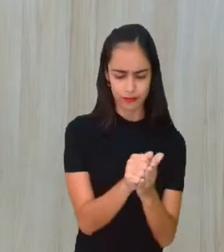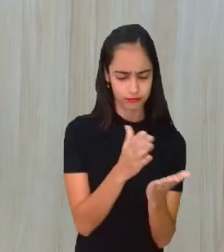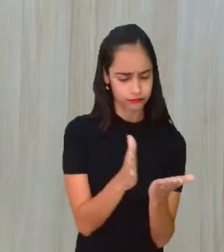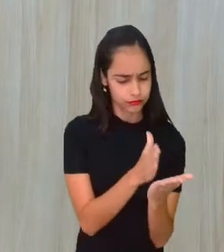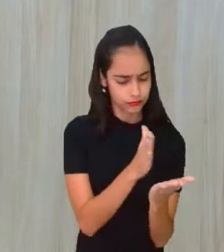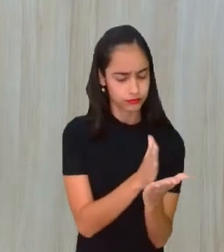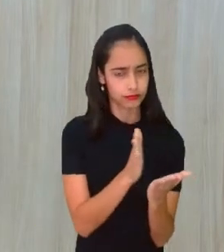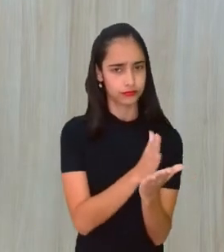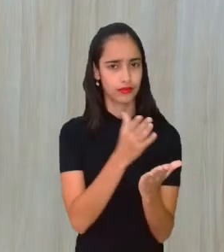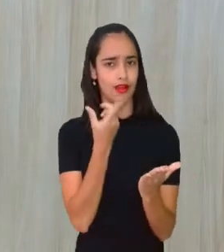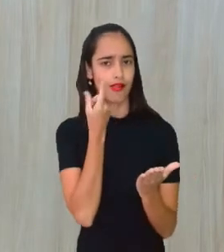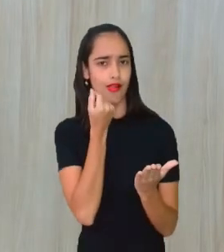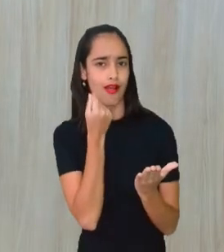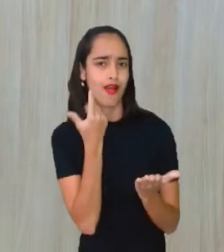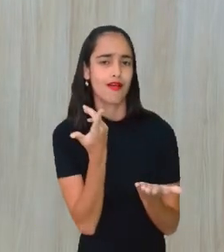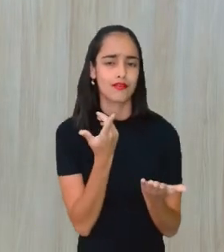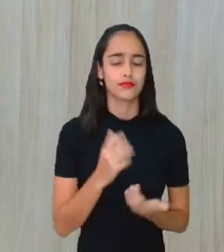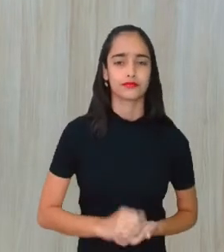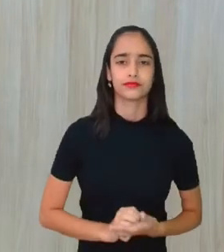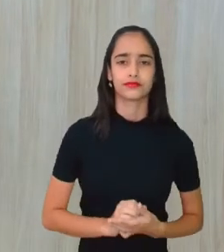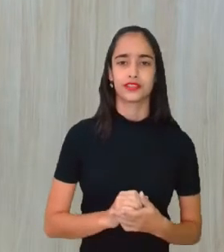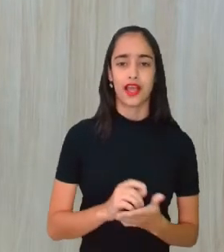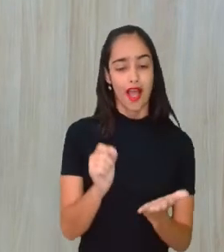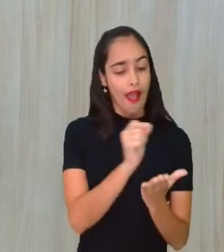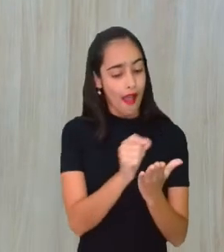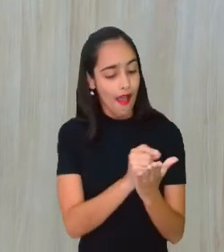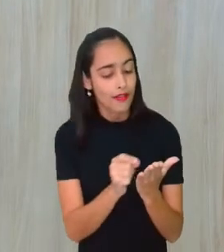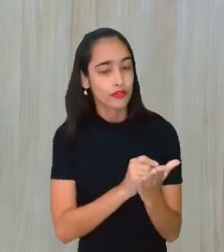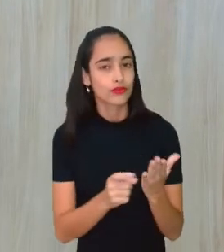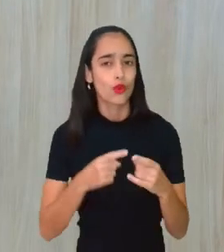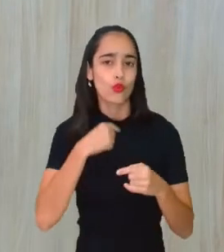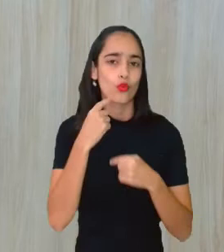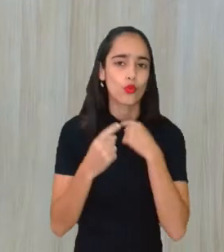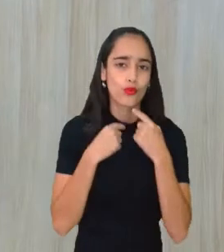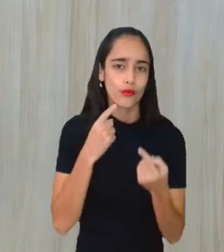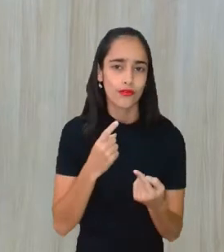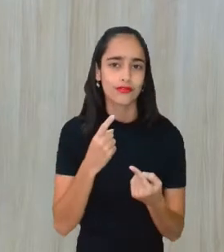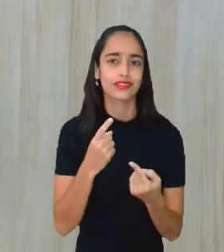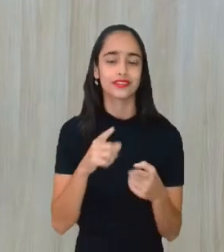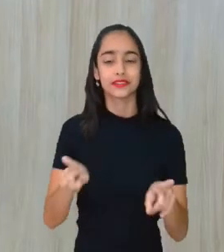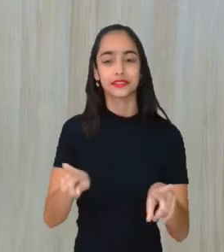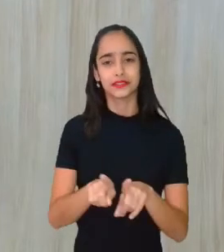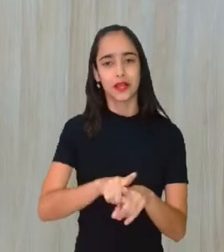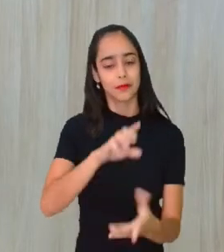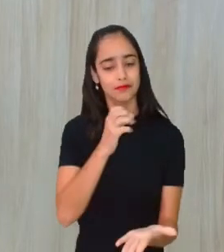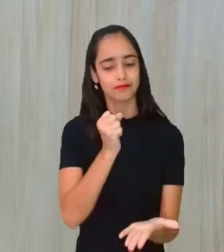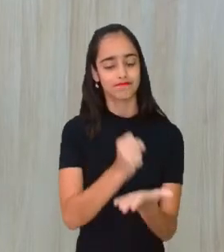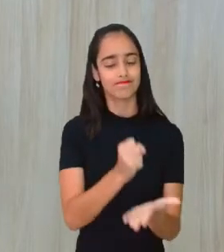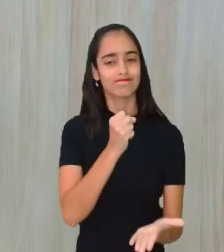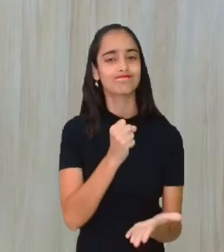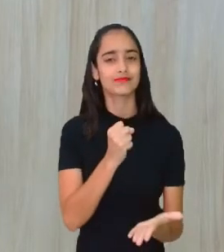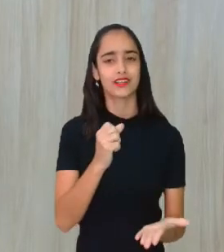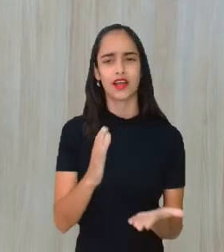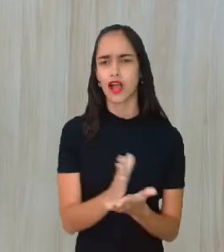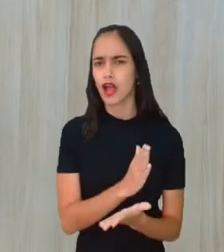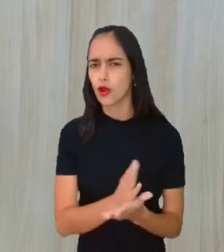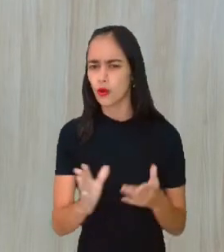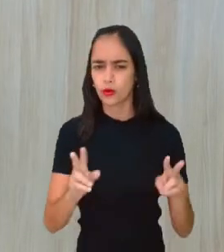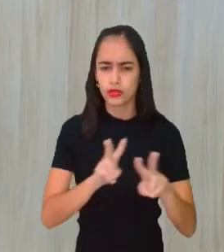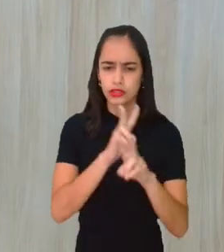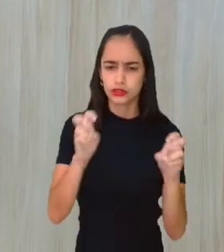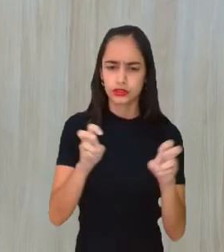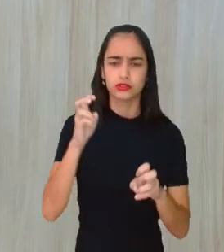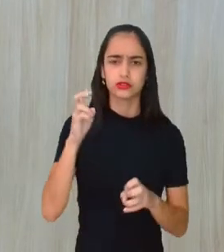vocês têm, para que vocês possam tirar essa dúvida conosco e também registrar algum assunto importante que você achou